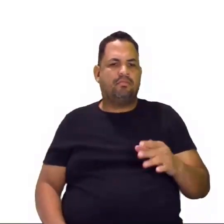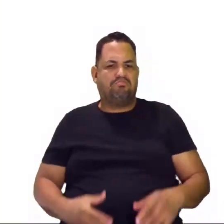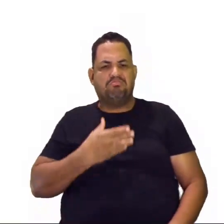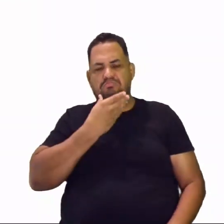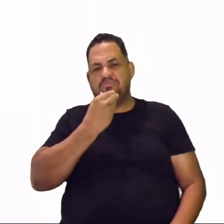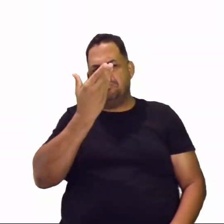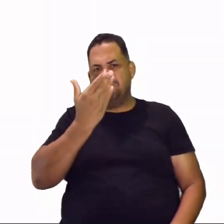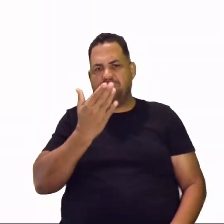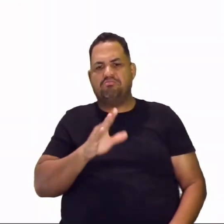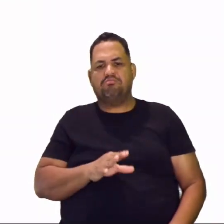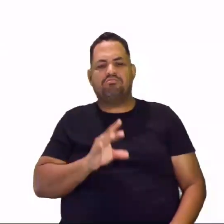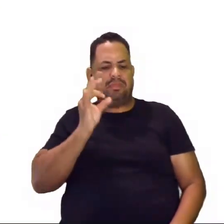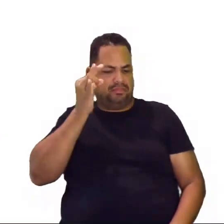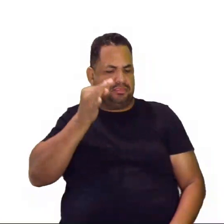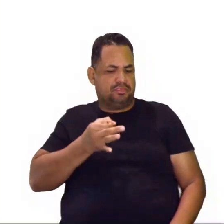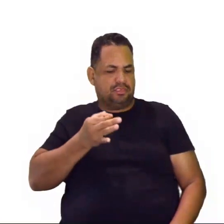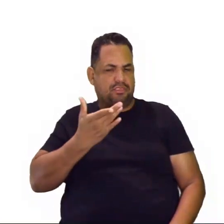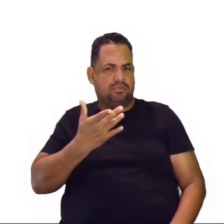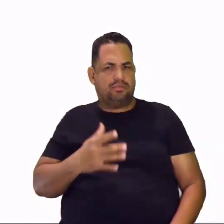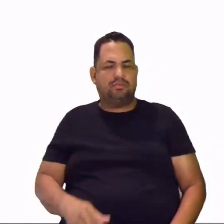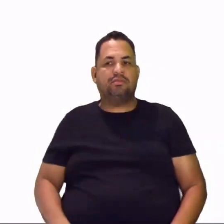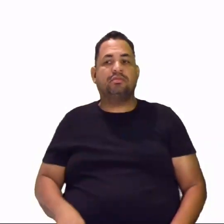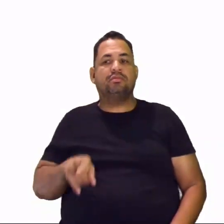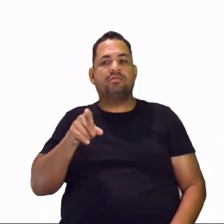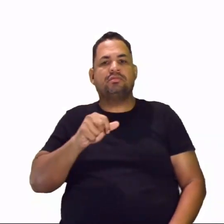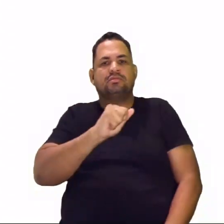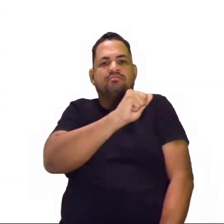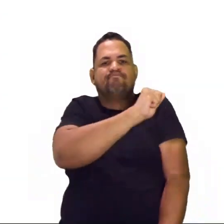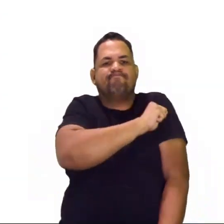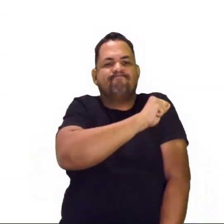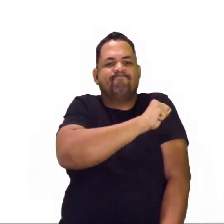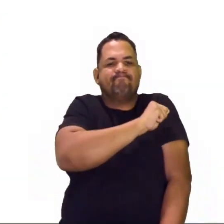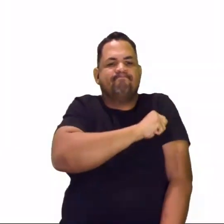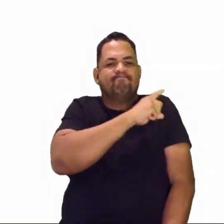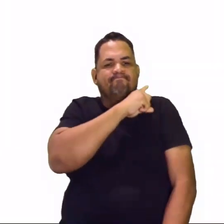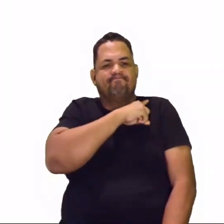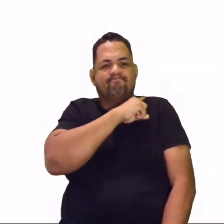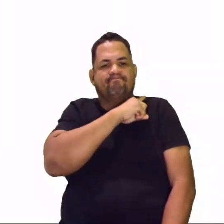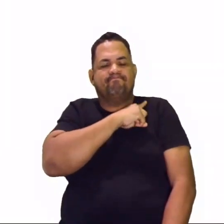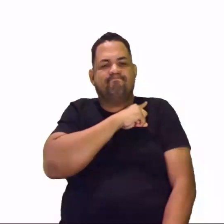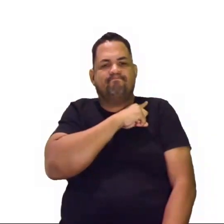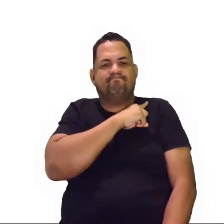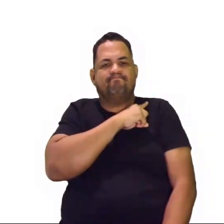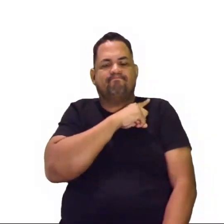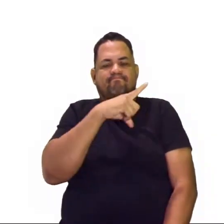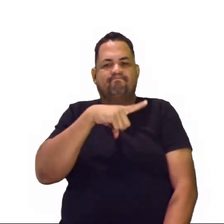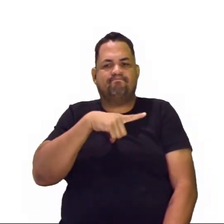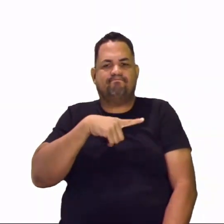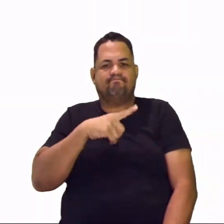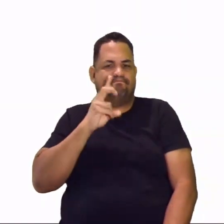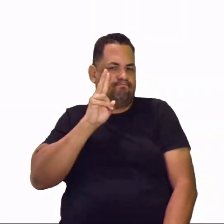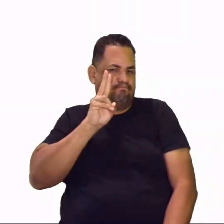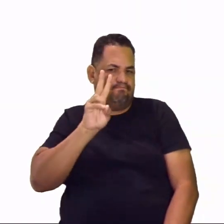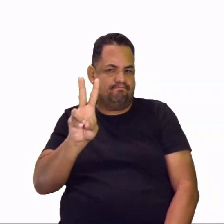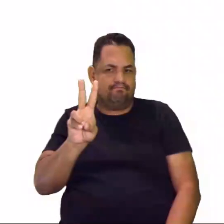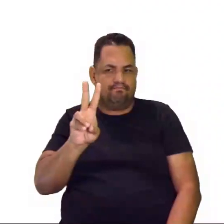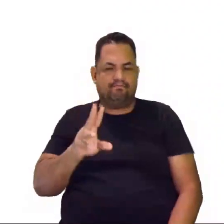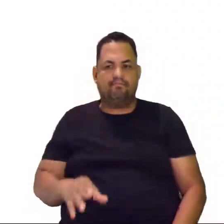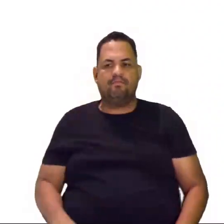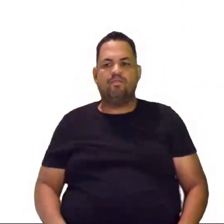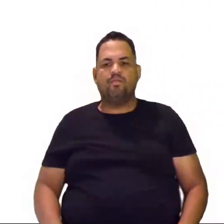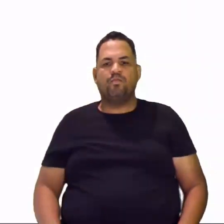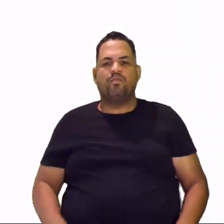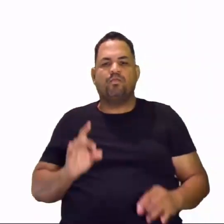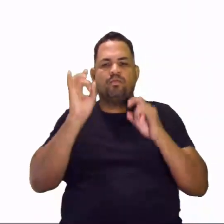razão? O que você aí, aluno do primeiro ano, que já tem aí esse olhar